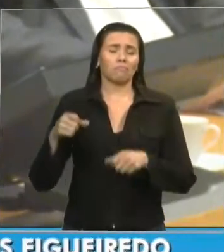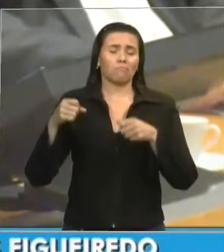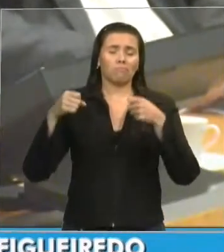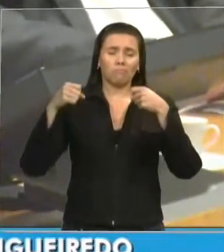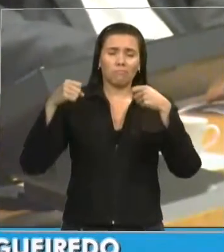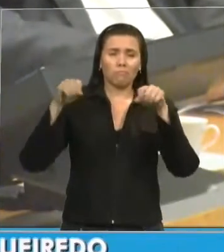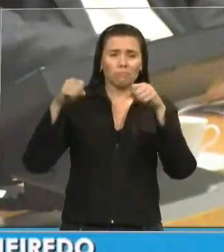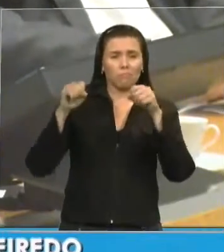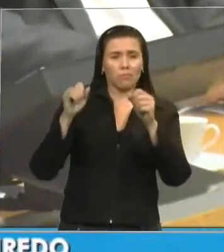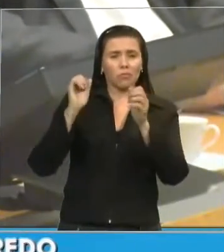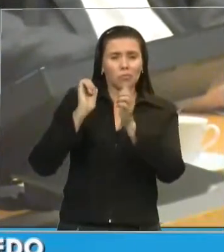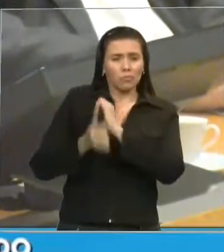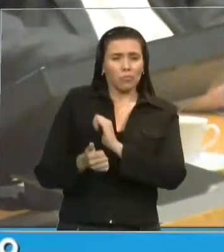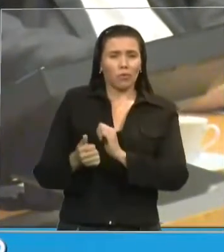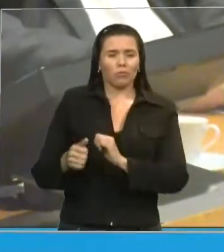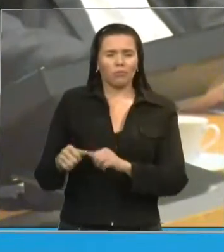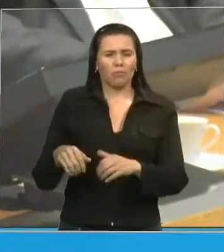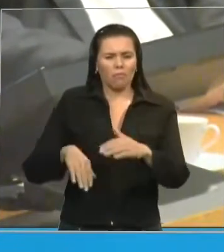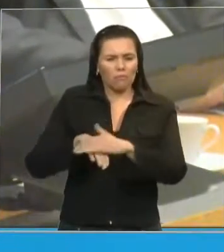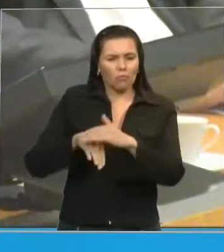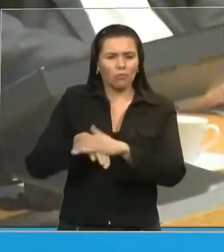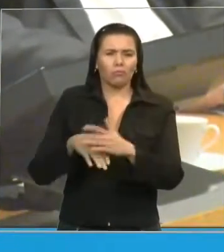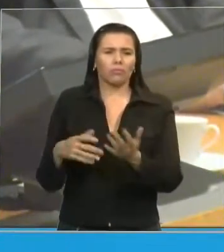Mas, professor Figueiredo,